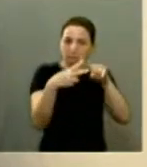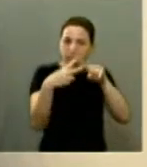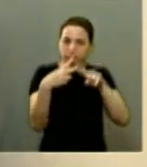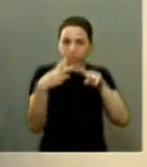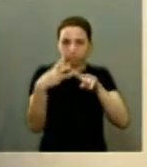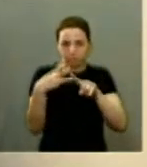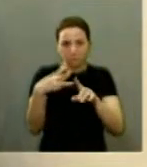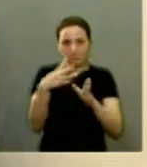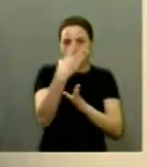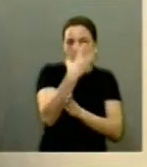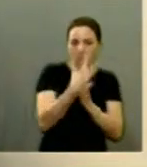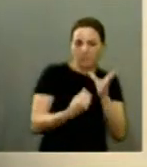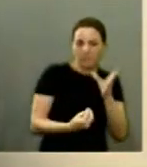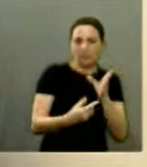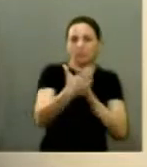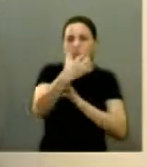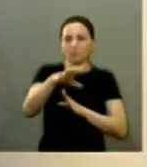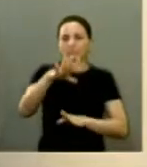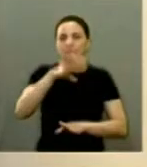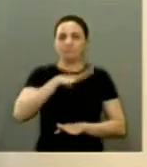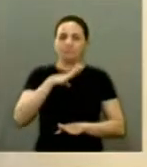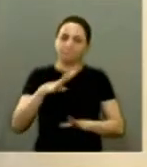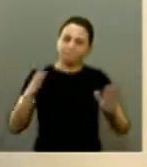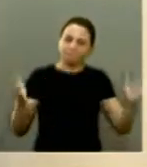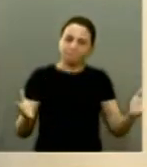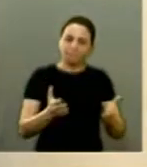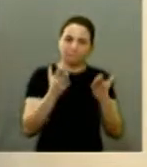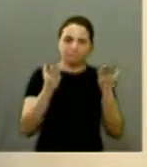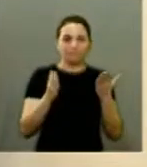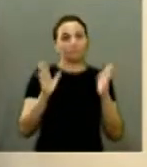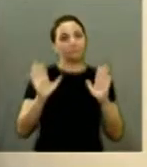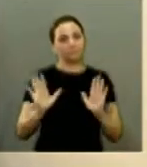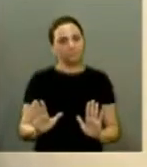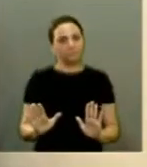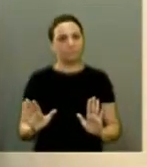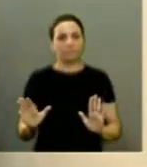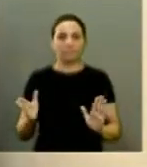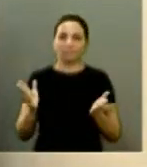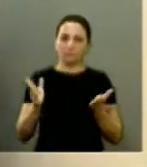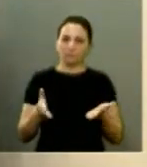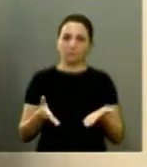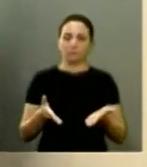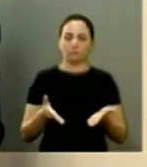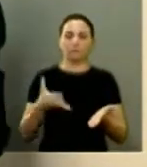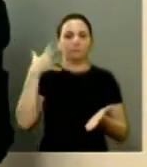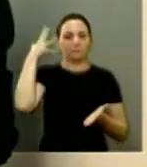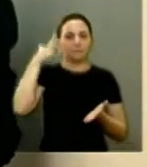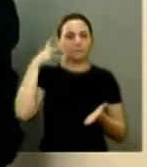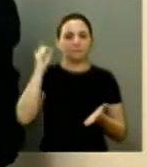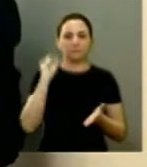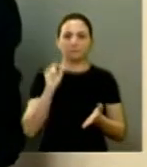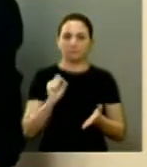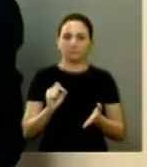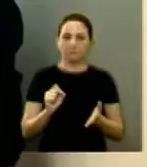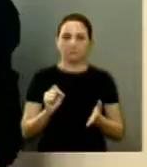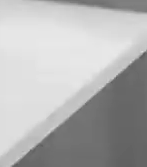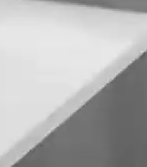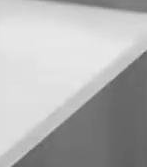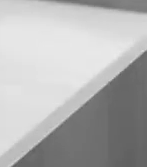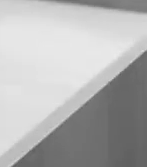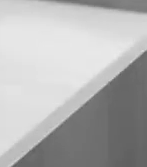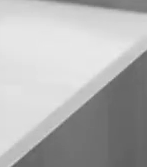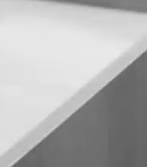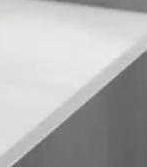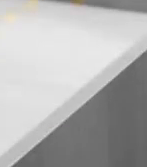bom subir aqui também para elogiar. Então, é isso que eu tenho hoje, presidente, para falar. E obrigado.